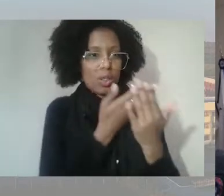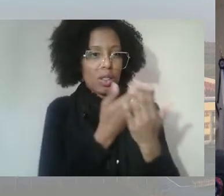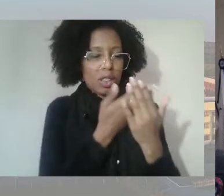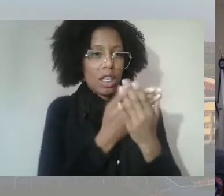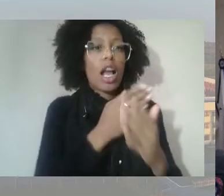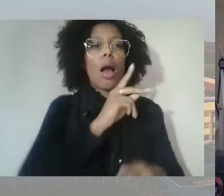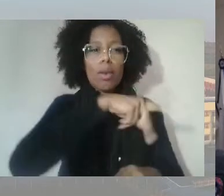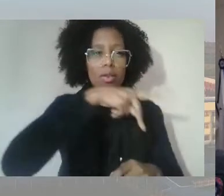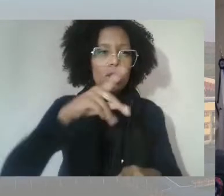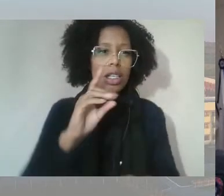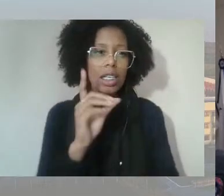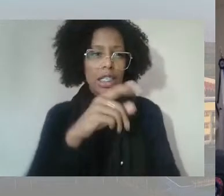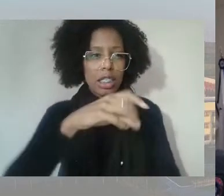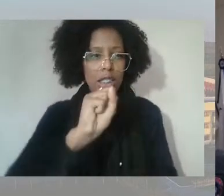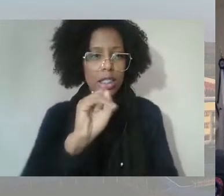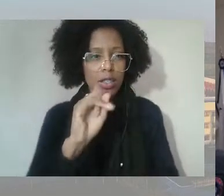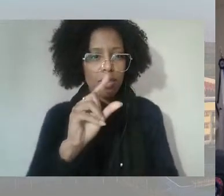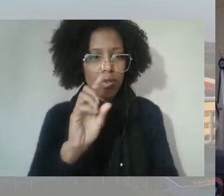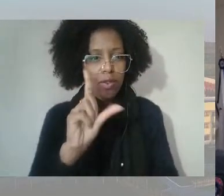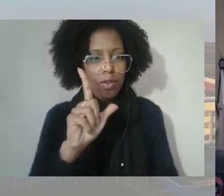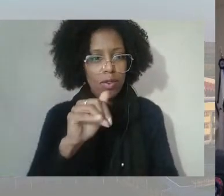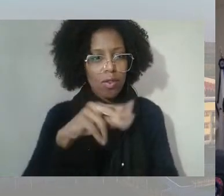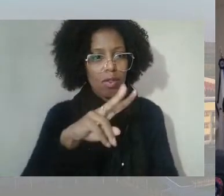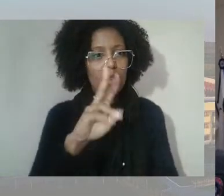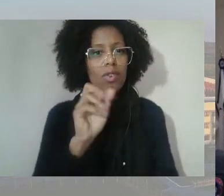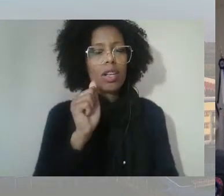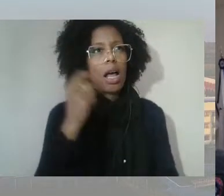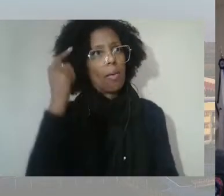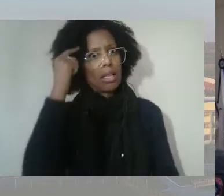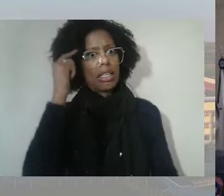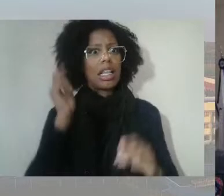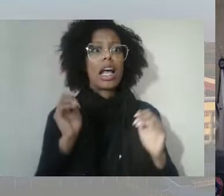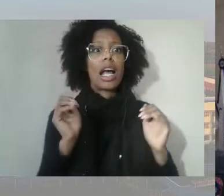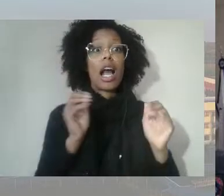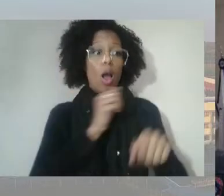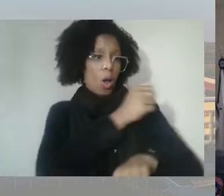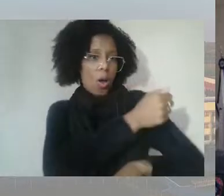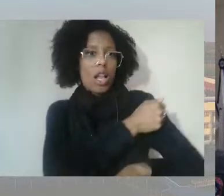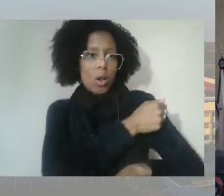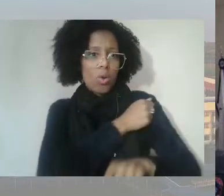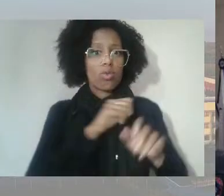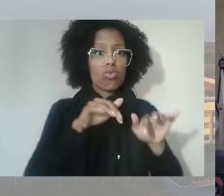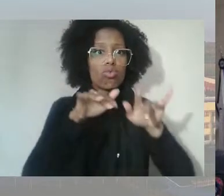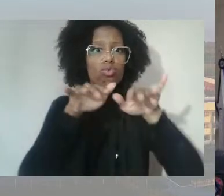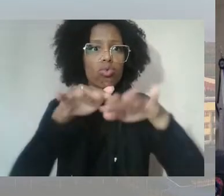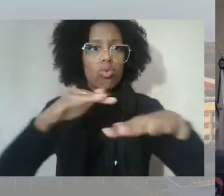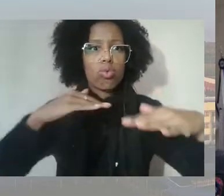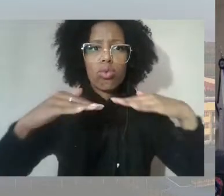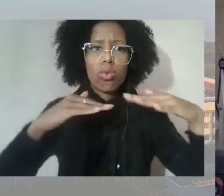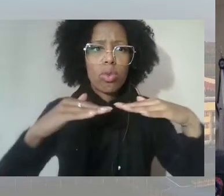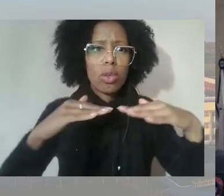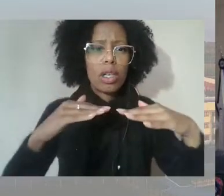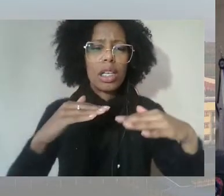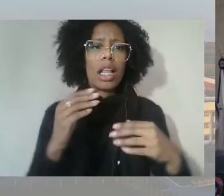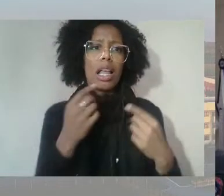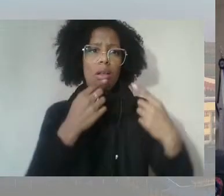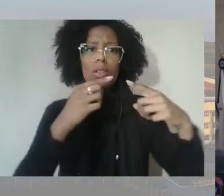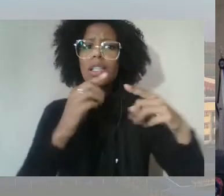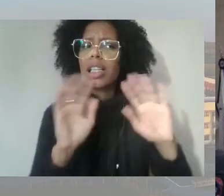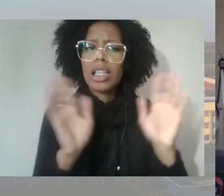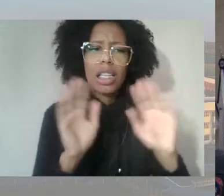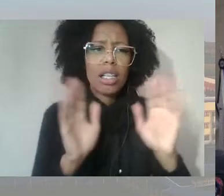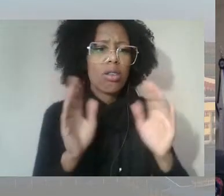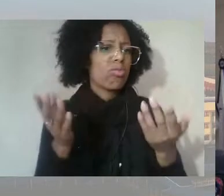querida, jamais ia vir aqui trazer os alunos para causar o caos. Então, eu acho que a Unipampa é gigante para a gente estar discutindo isso. A gente tem pauta de